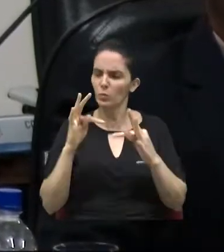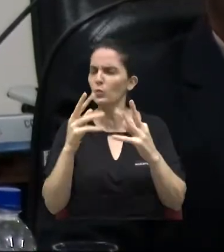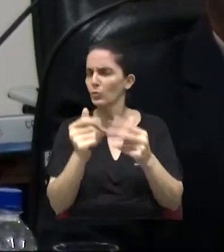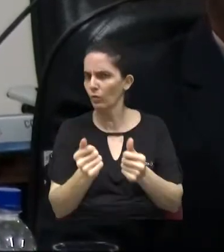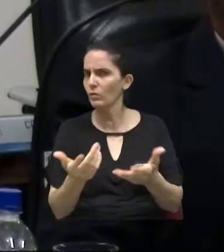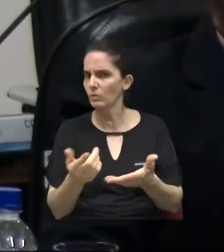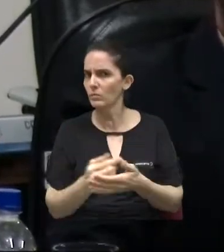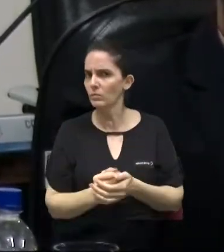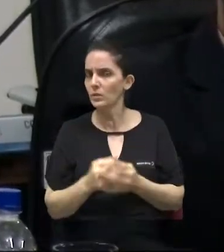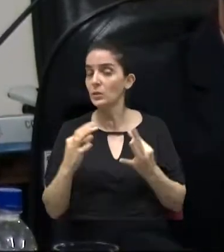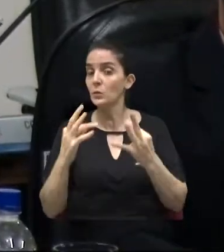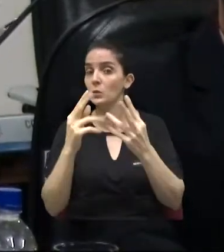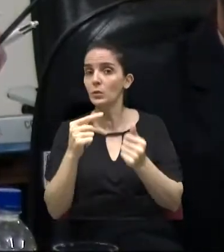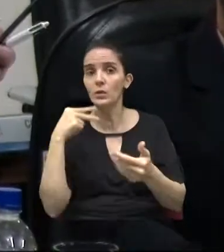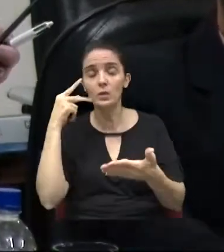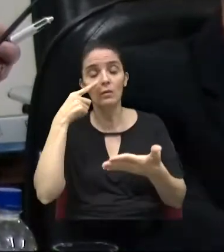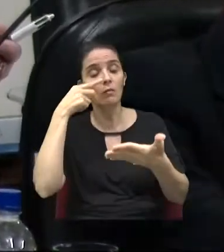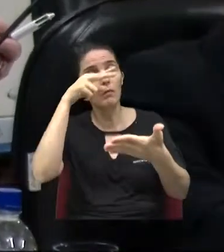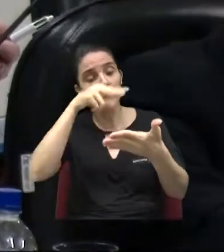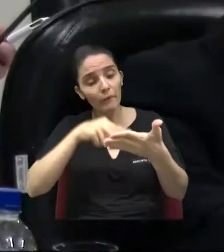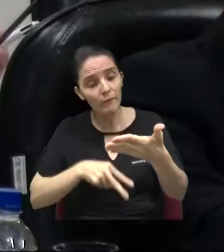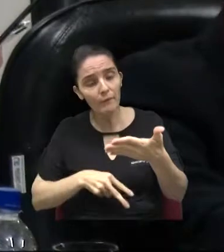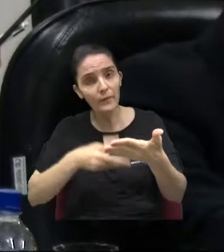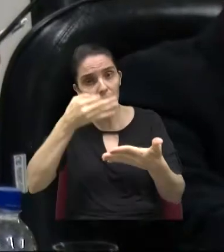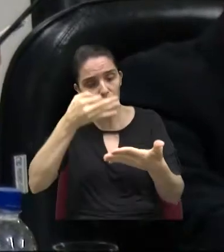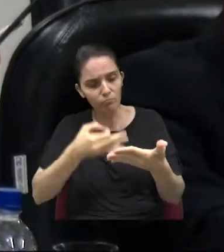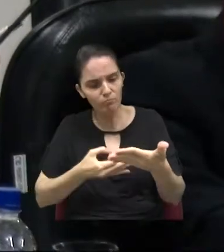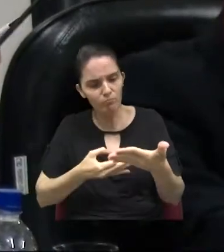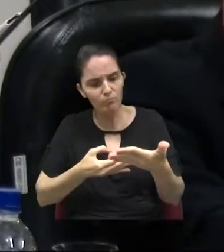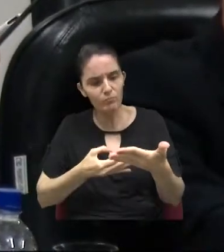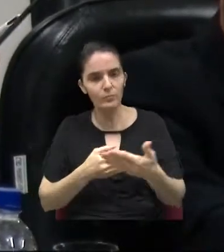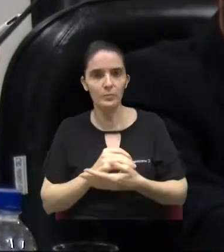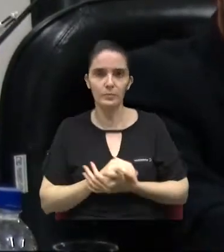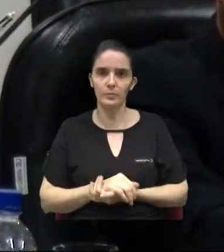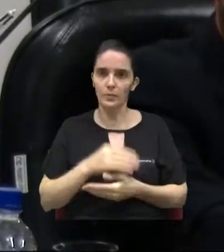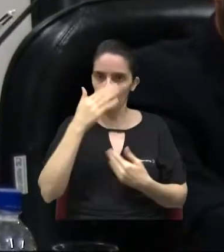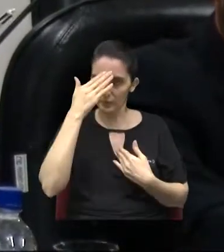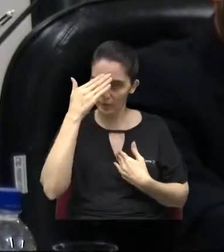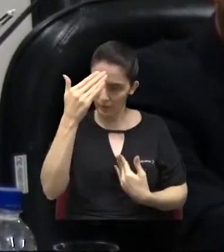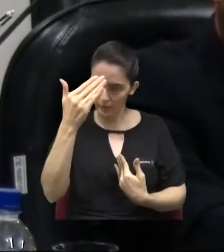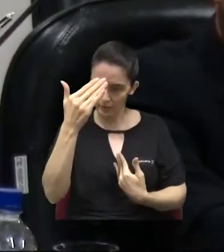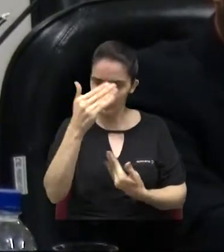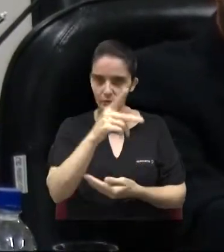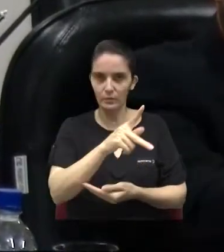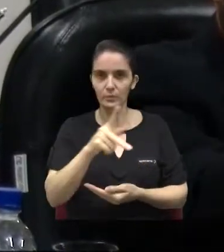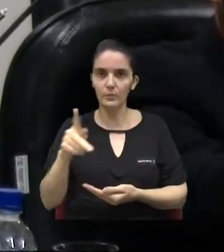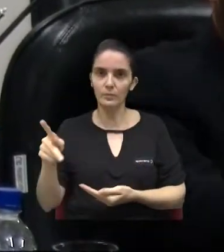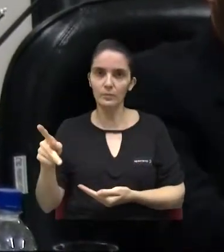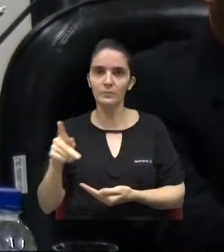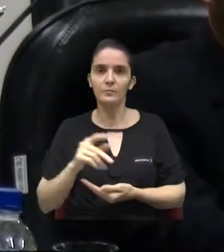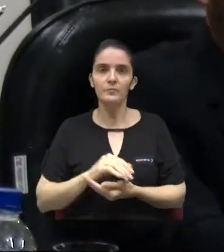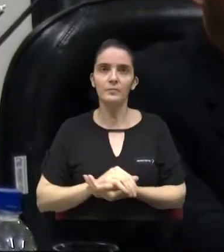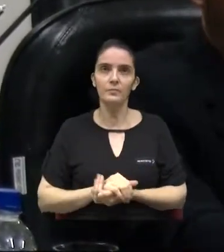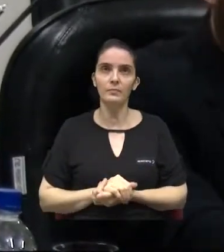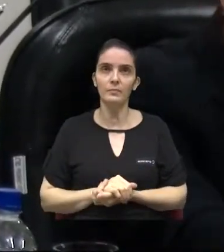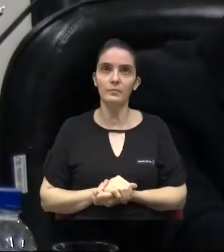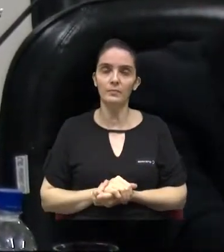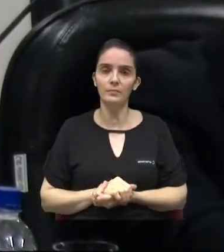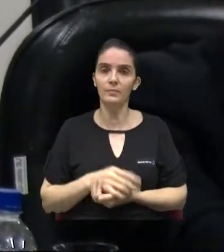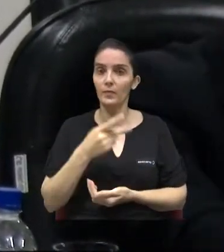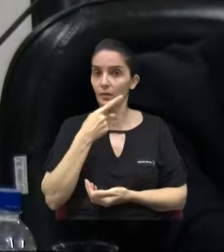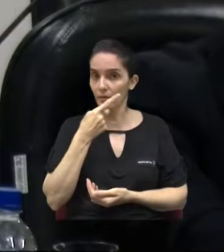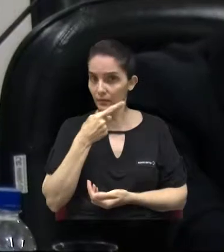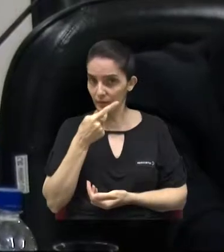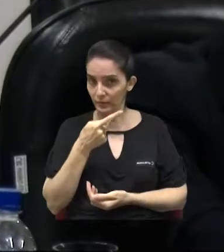vamos analisar de uma maneira minuciosa. Muito obrigada, senhora presidente. Quero dizer que a